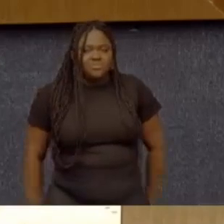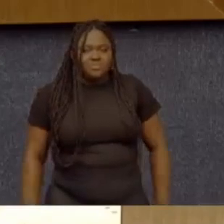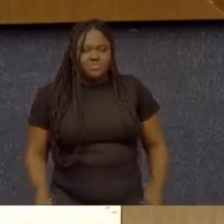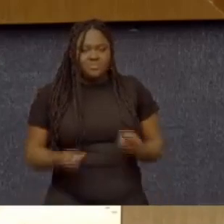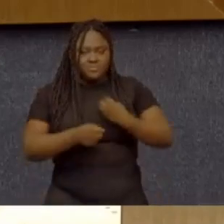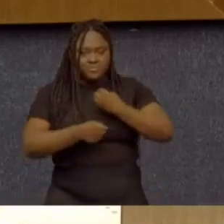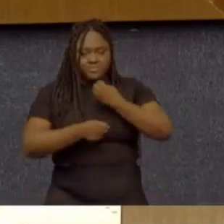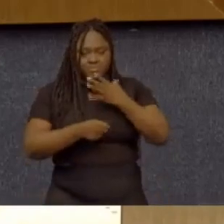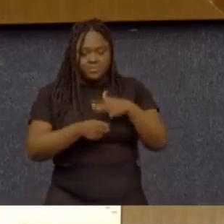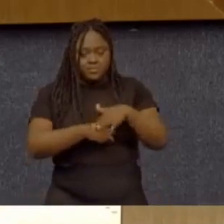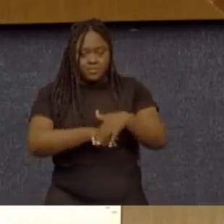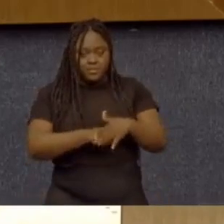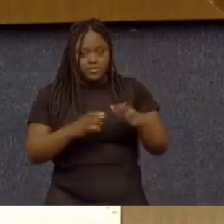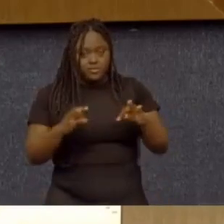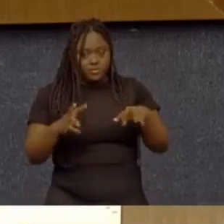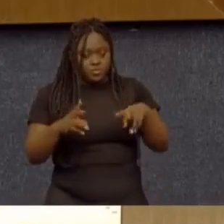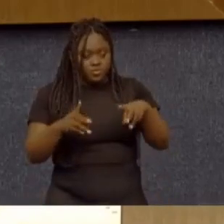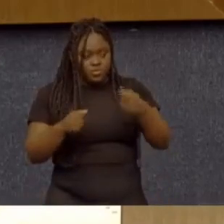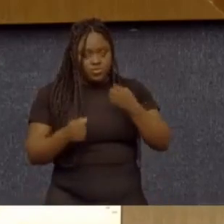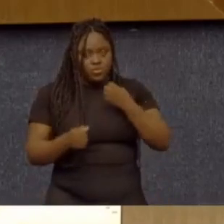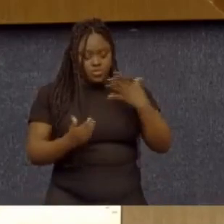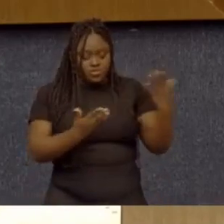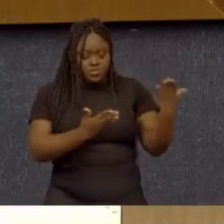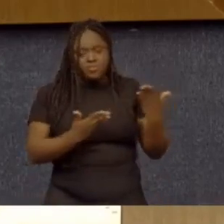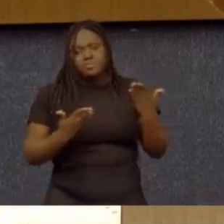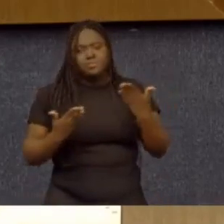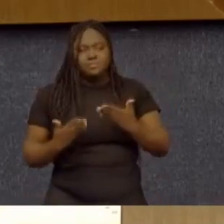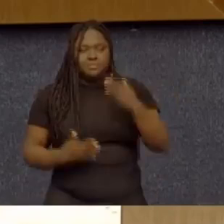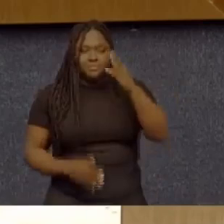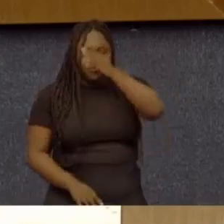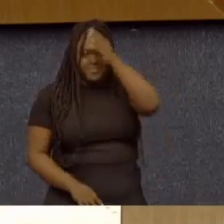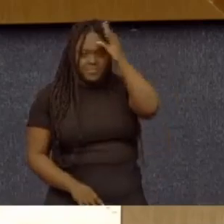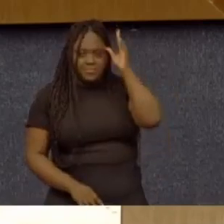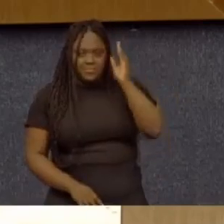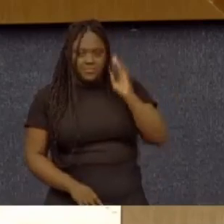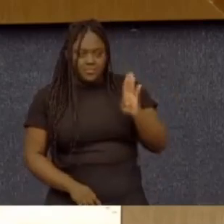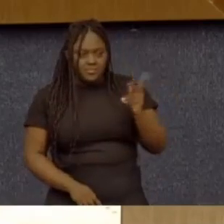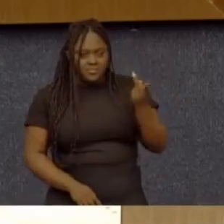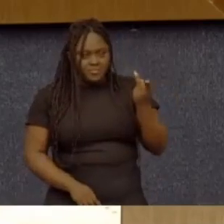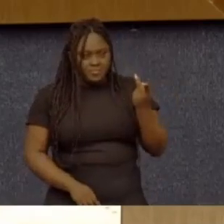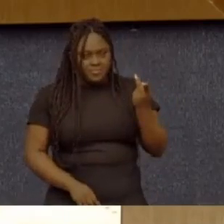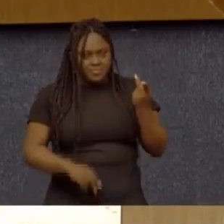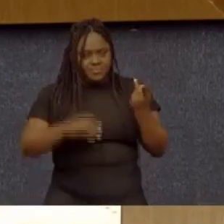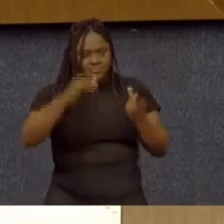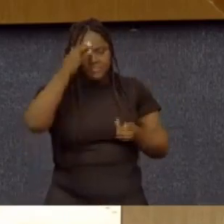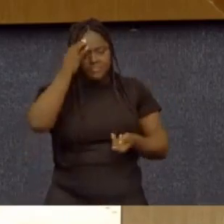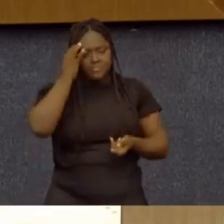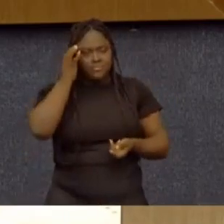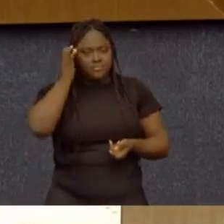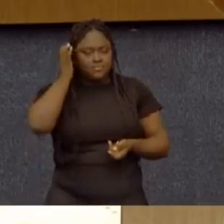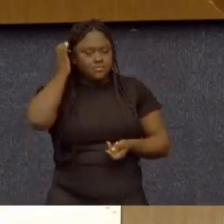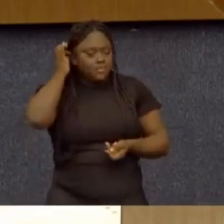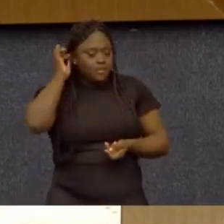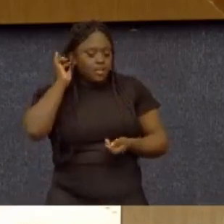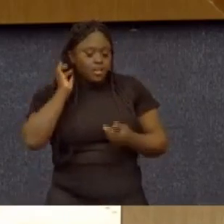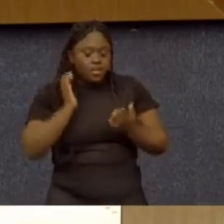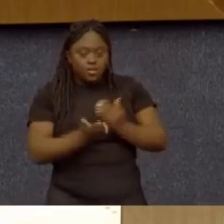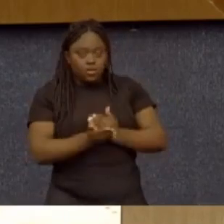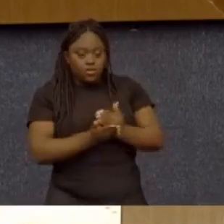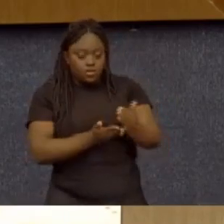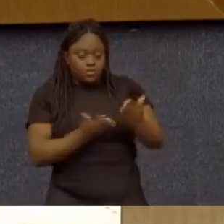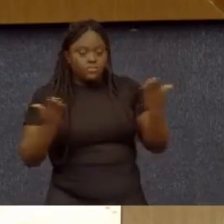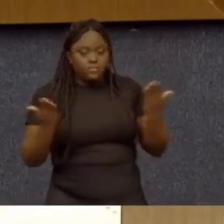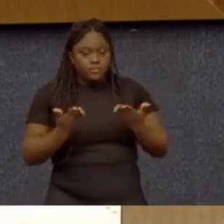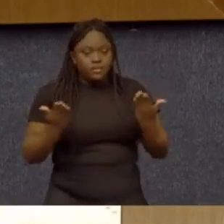Uma boa noite a todos. Sejam bem-vindos à Câmara Municipal de Belo Horizonte. Iniciamos